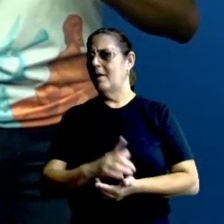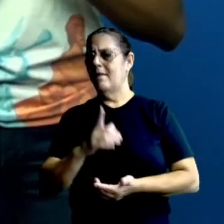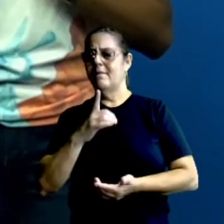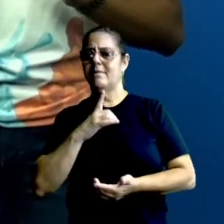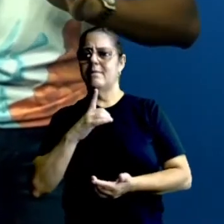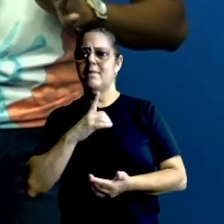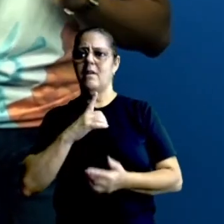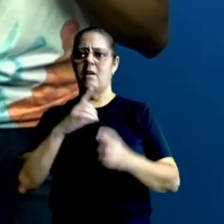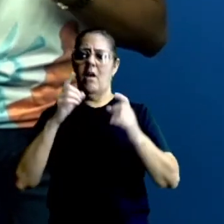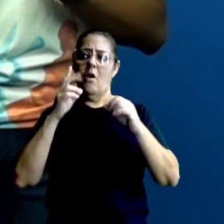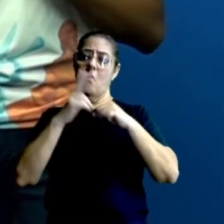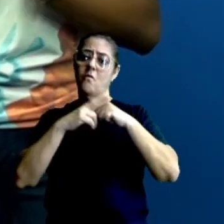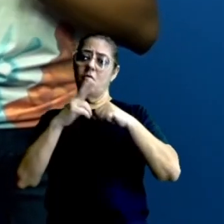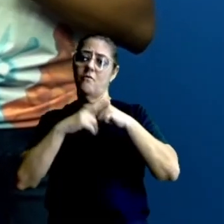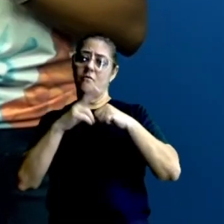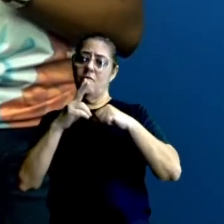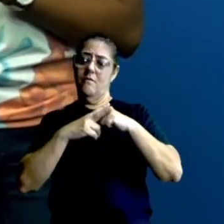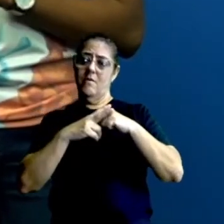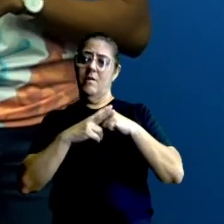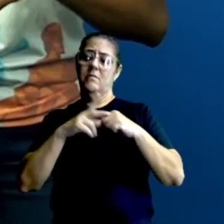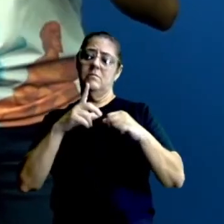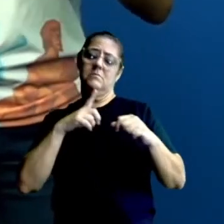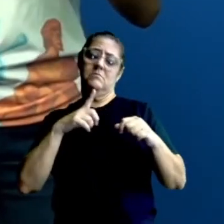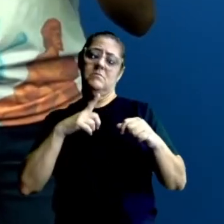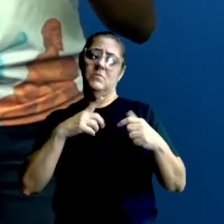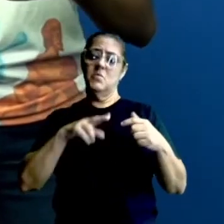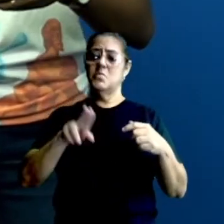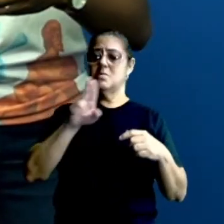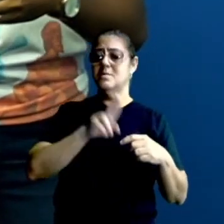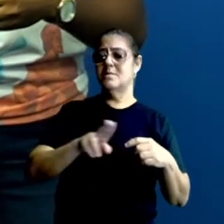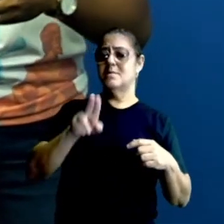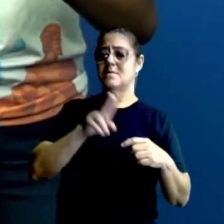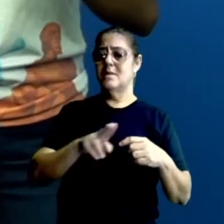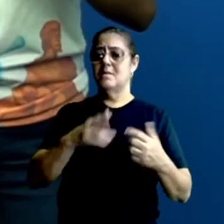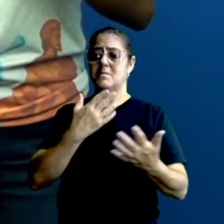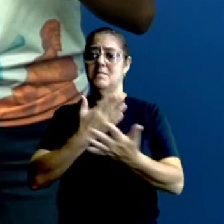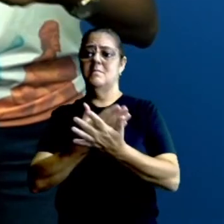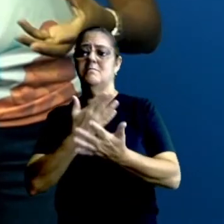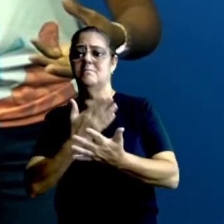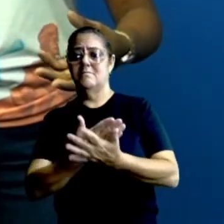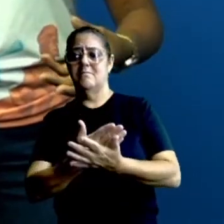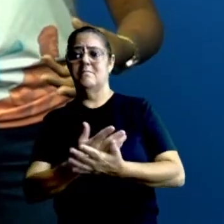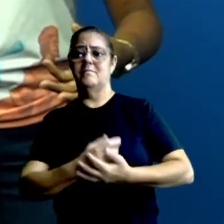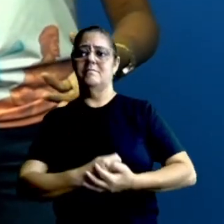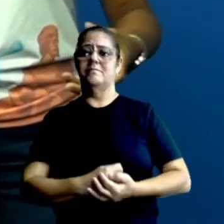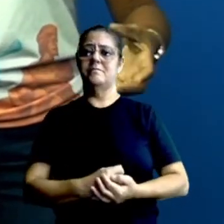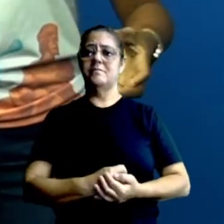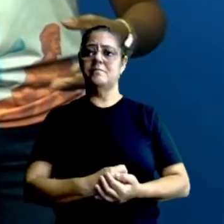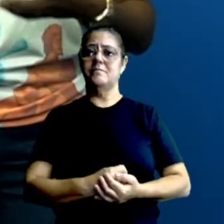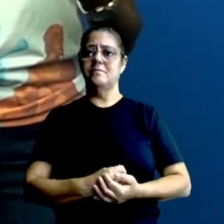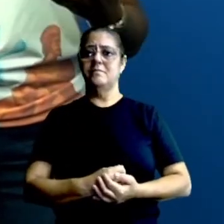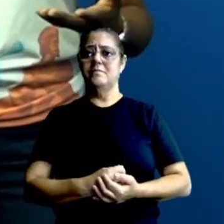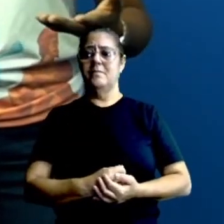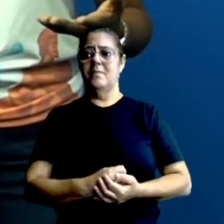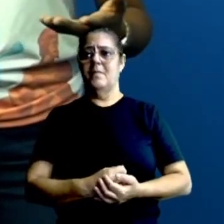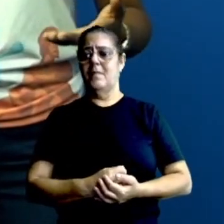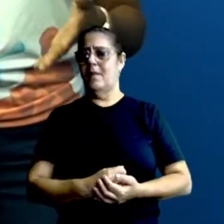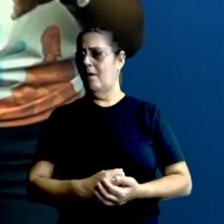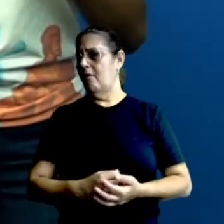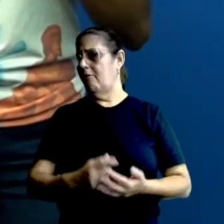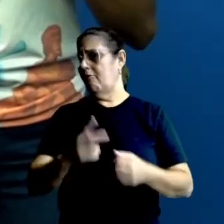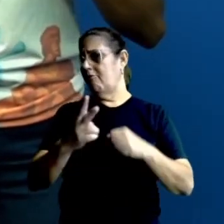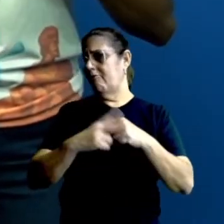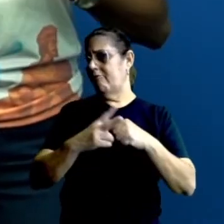temos alguns verbos que compõem também a nossa sala de aula no momento em que nós estamos estudando. Então,